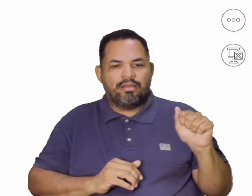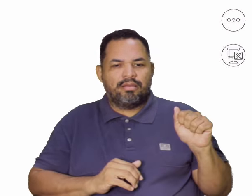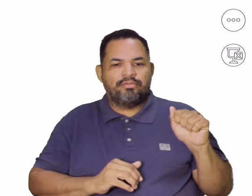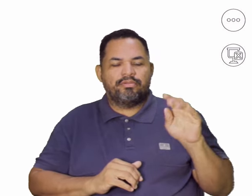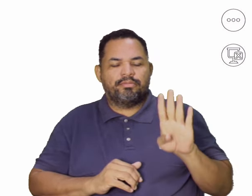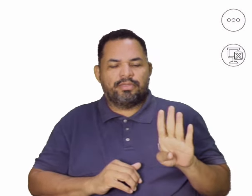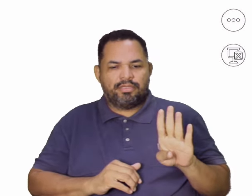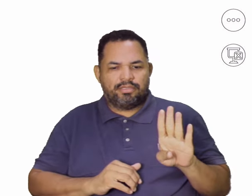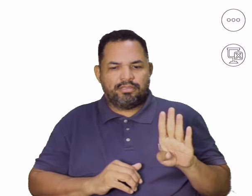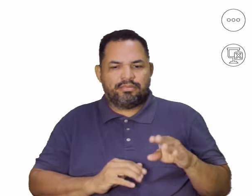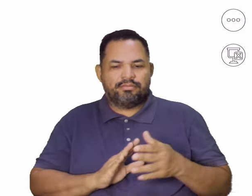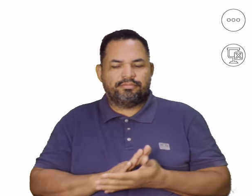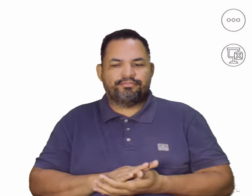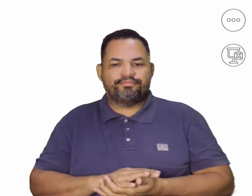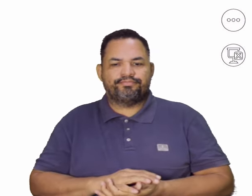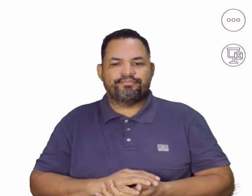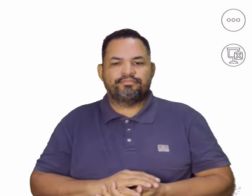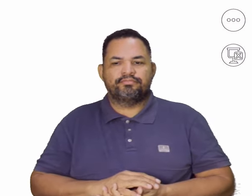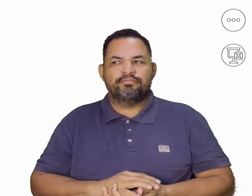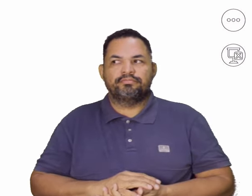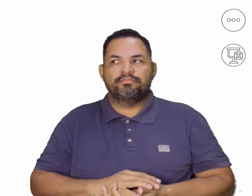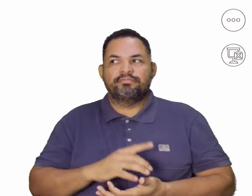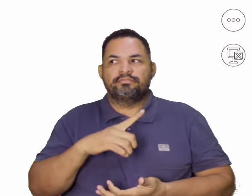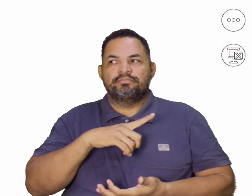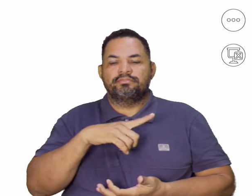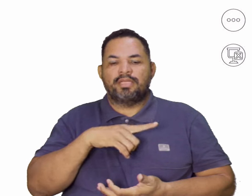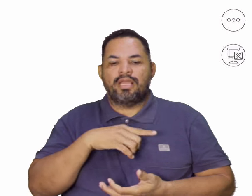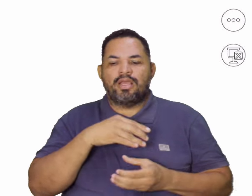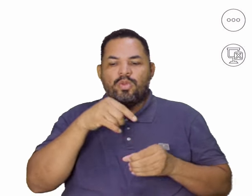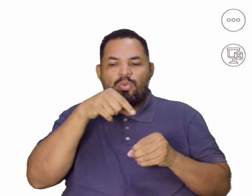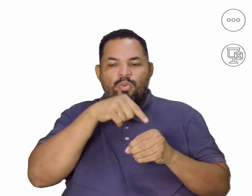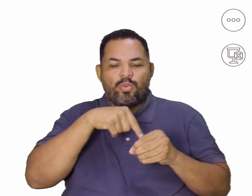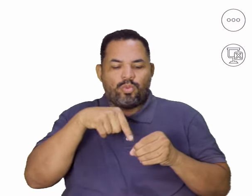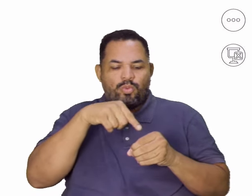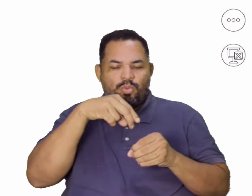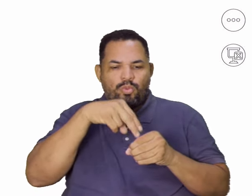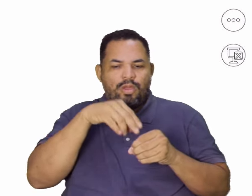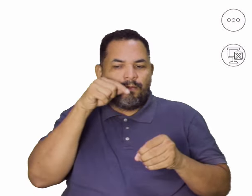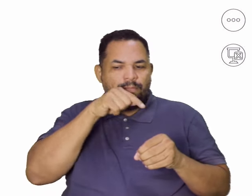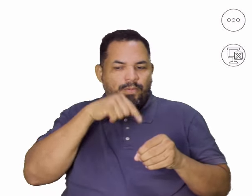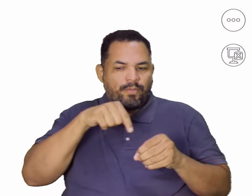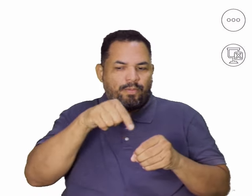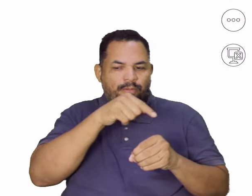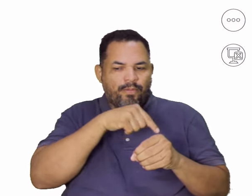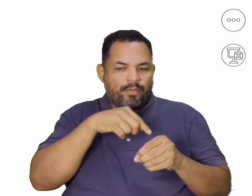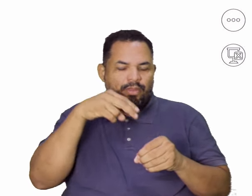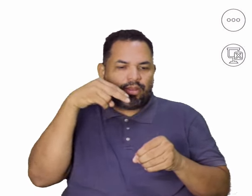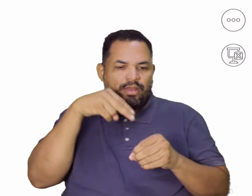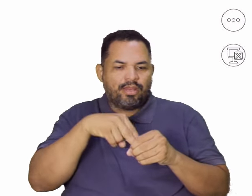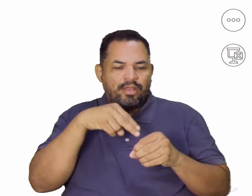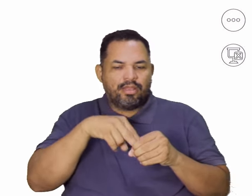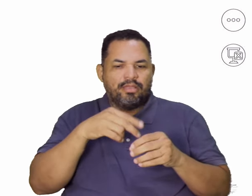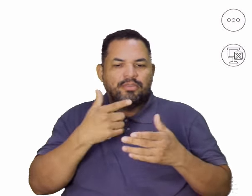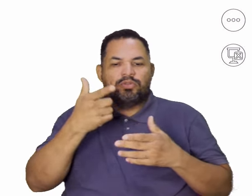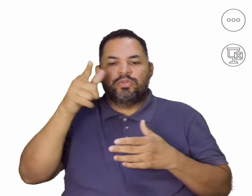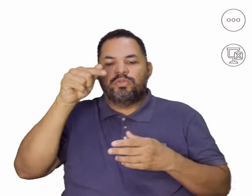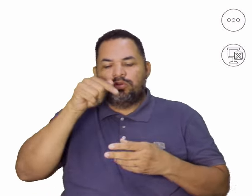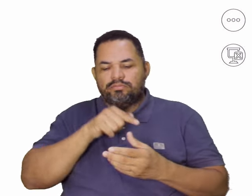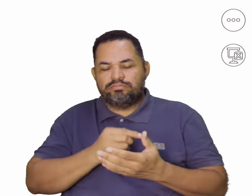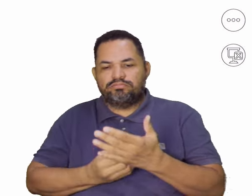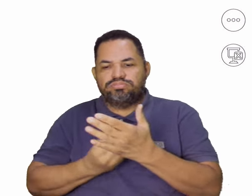alfa e beta é o caso você tem um núcleo atômico que tá sendo bombardeado pelo nêutron outros